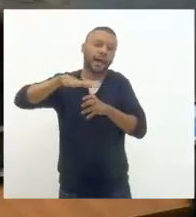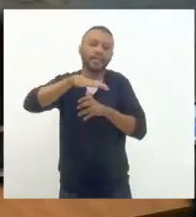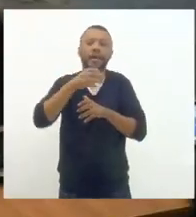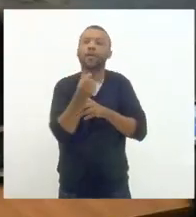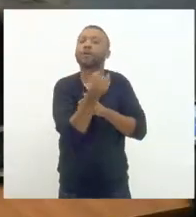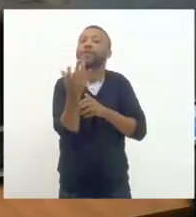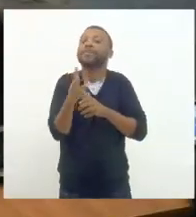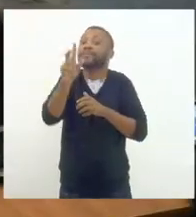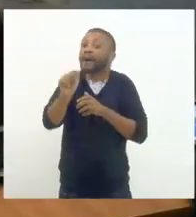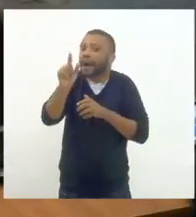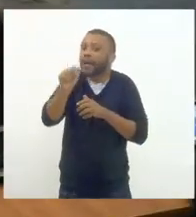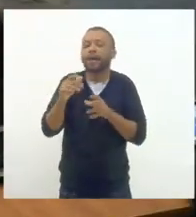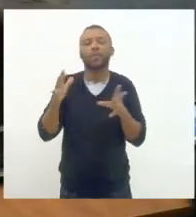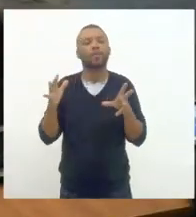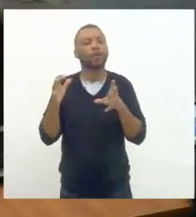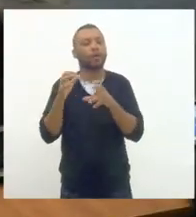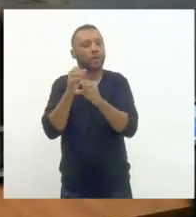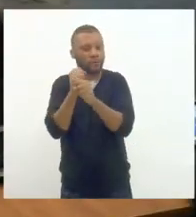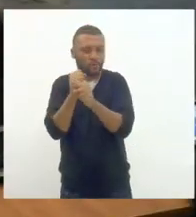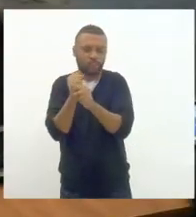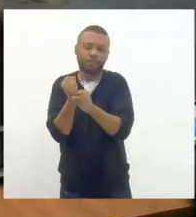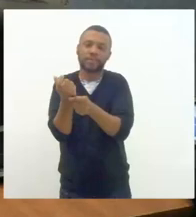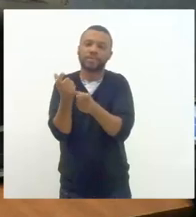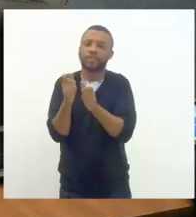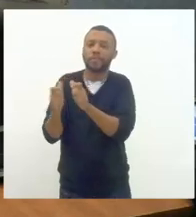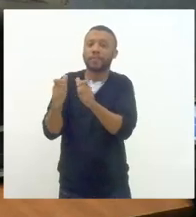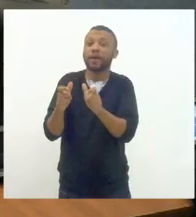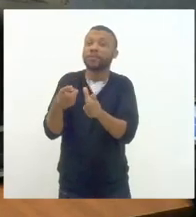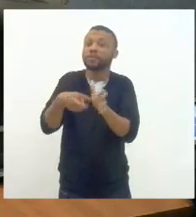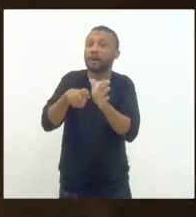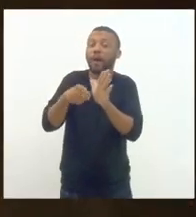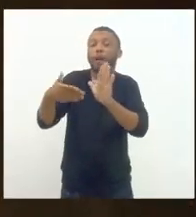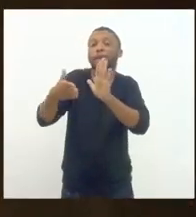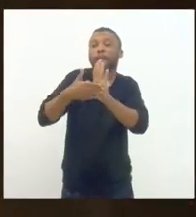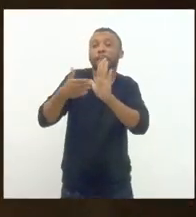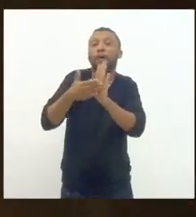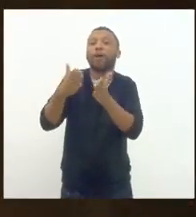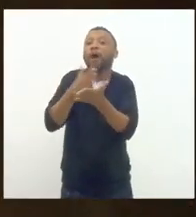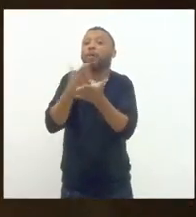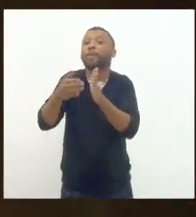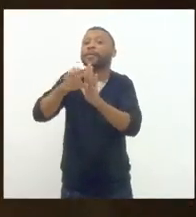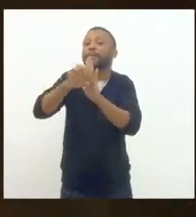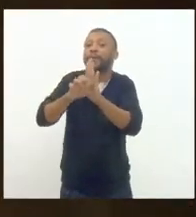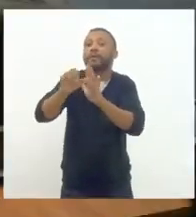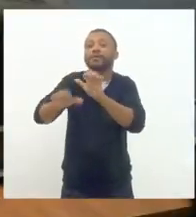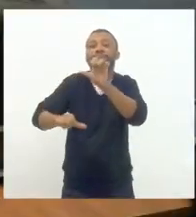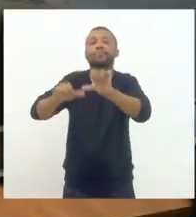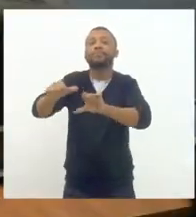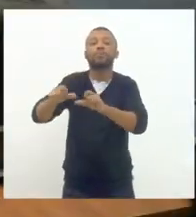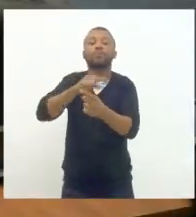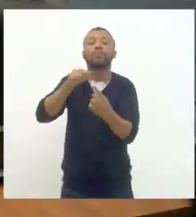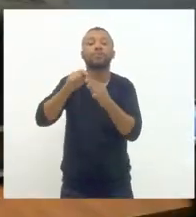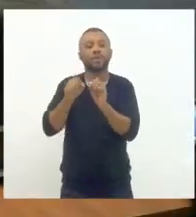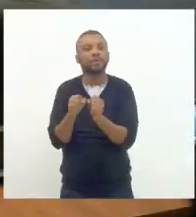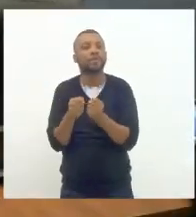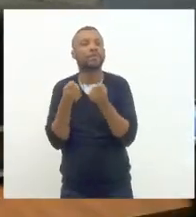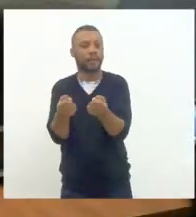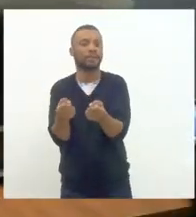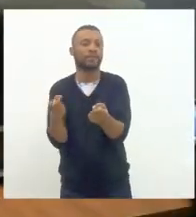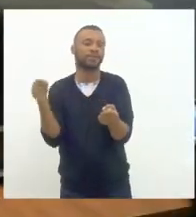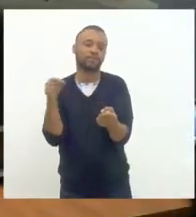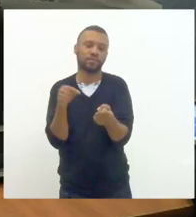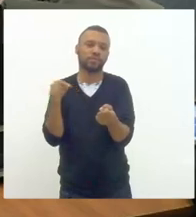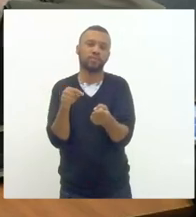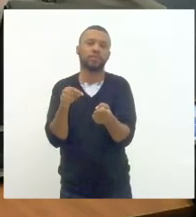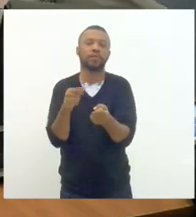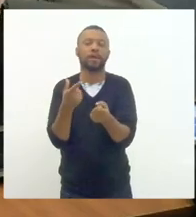vagas totais dos estacionamentos, eu proponho algumas emendas modificativas, garantindo